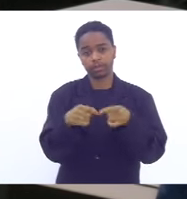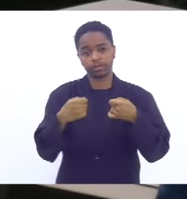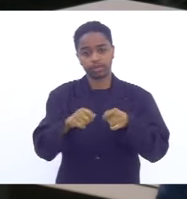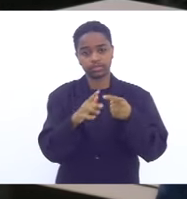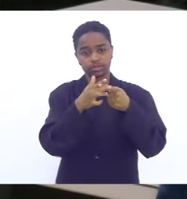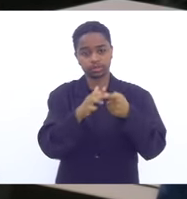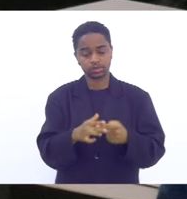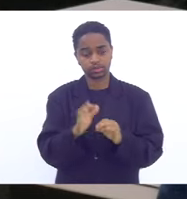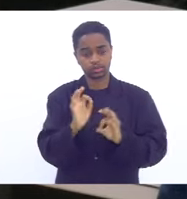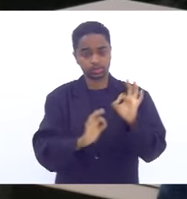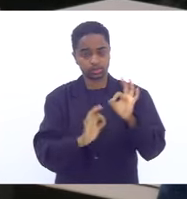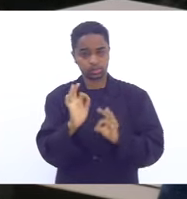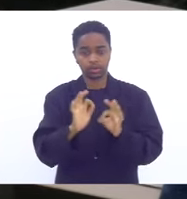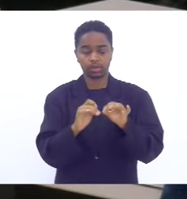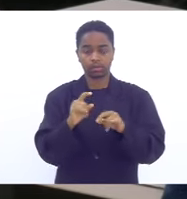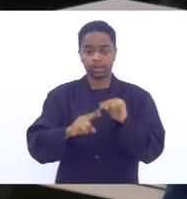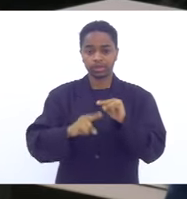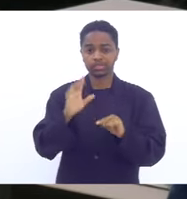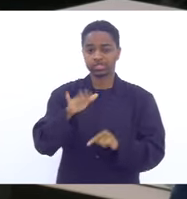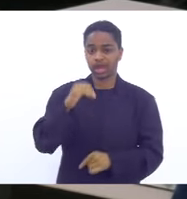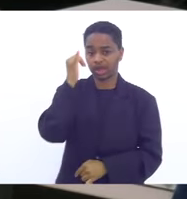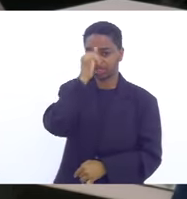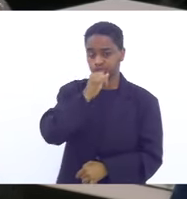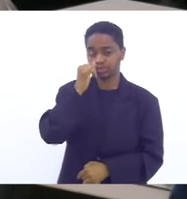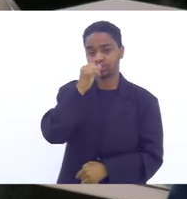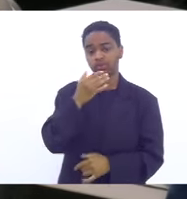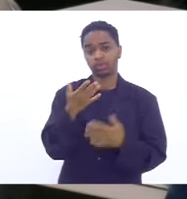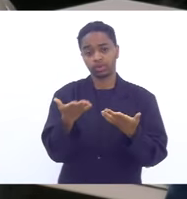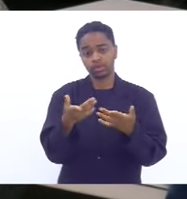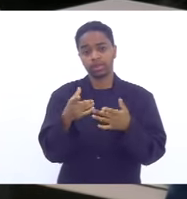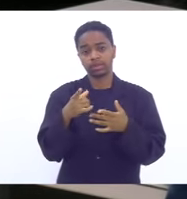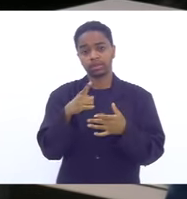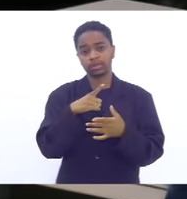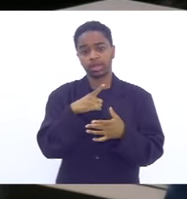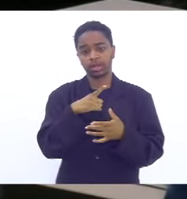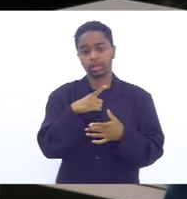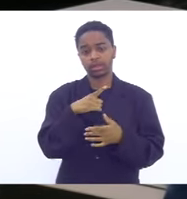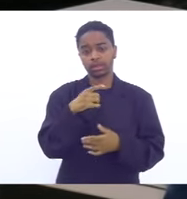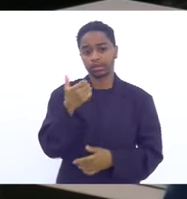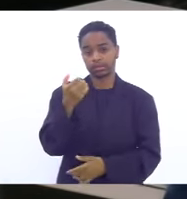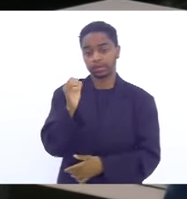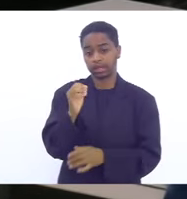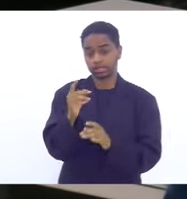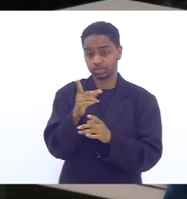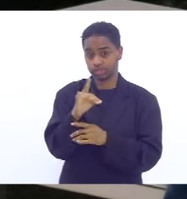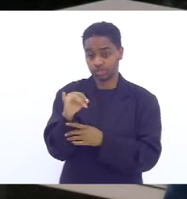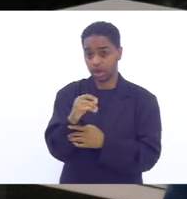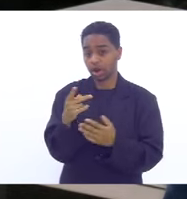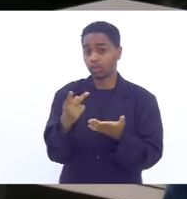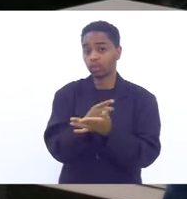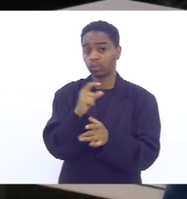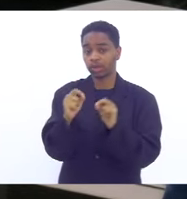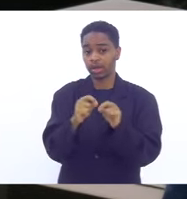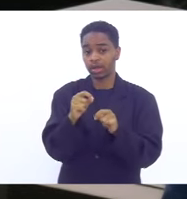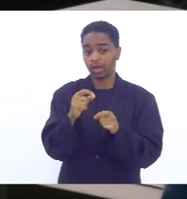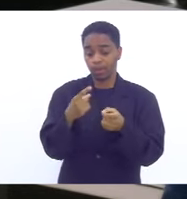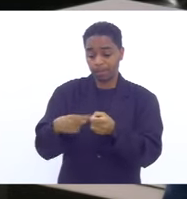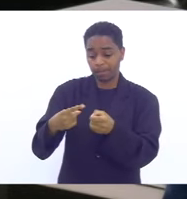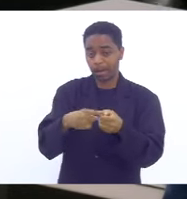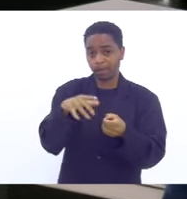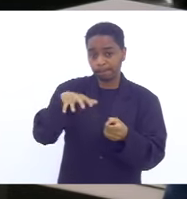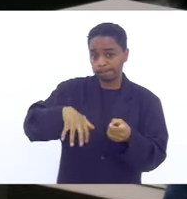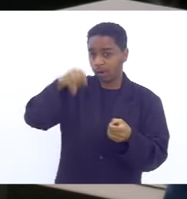desses transformadores que já estão antigos. Tivemos nos últimos 10 dias um acontecimento onde um bairro ficou sem energia